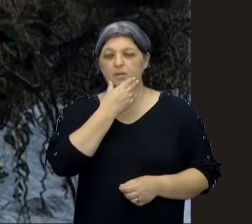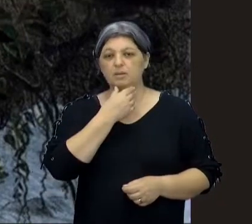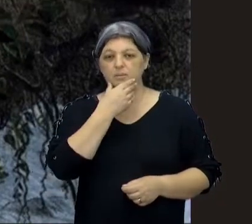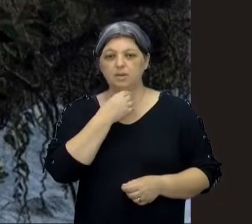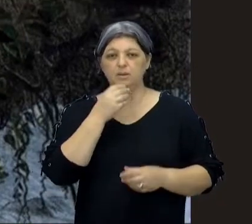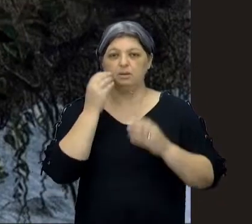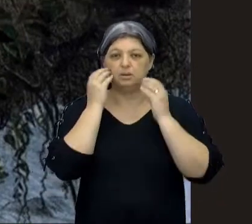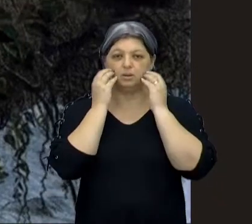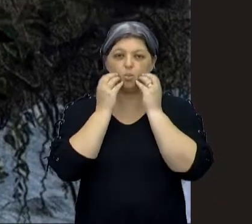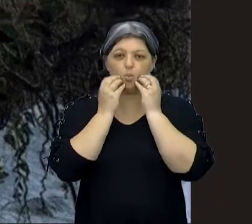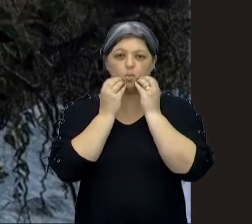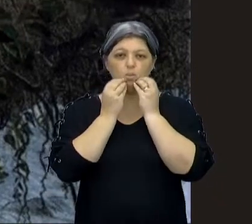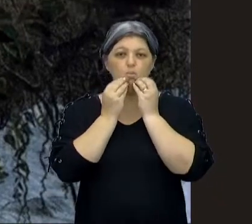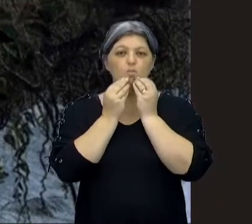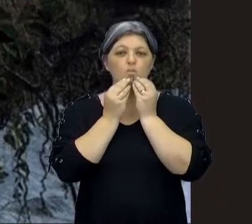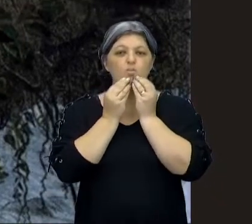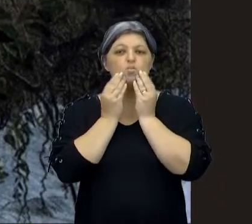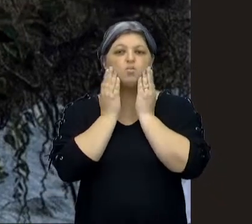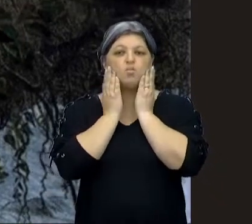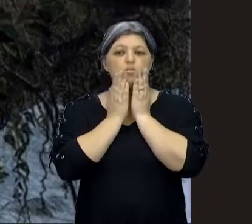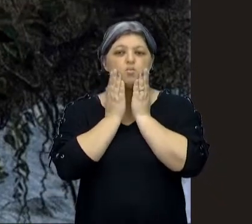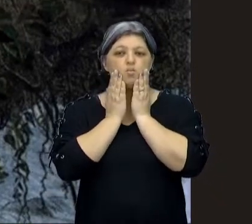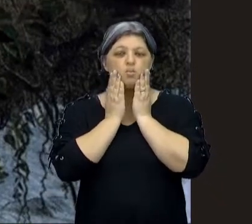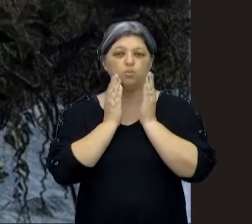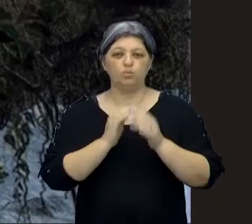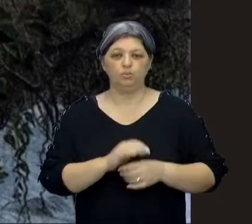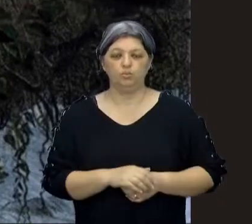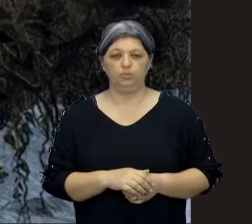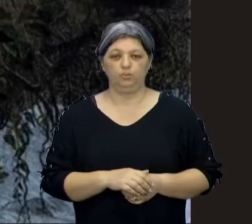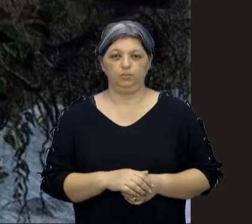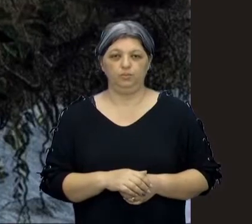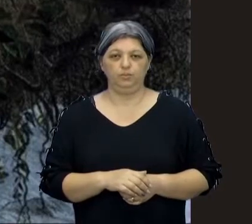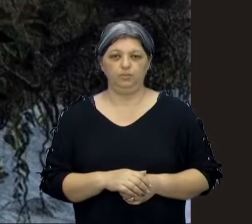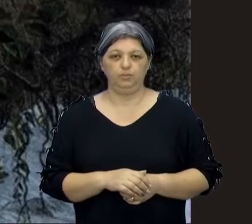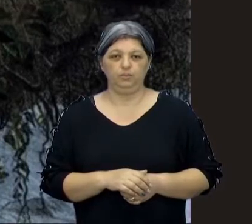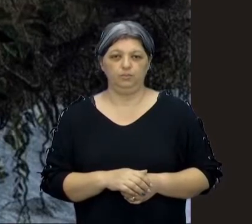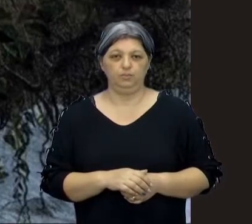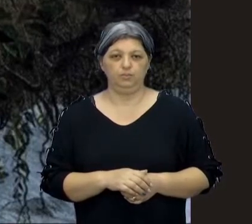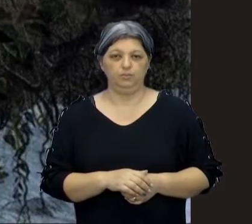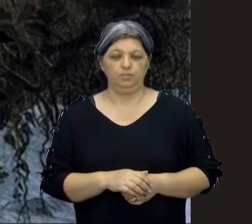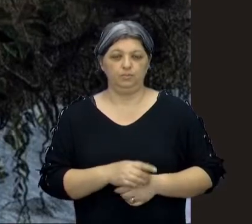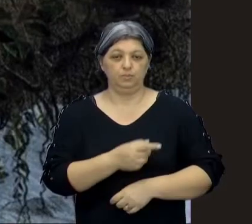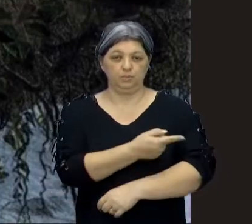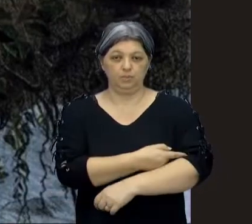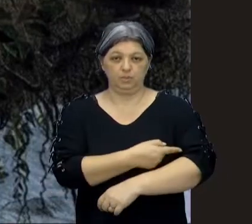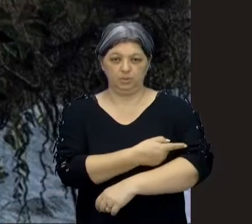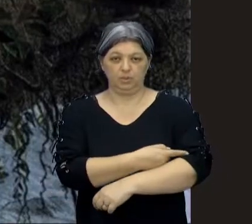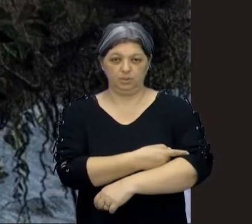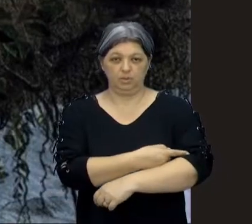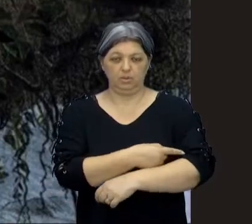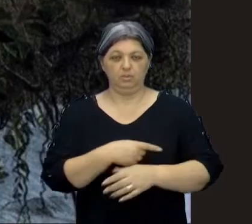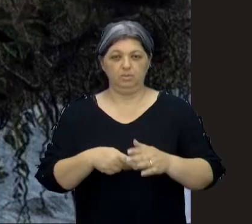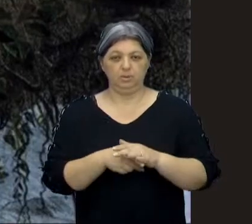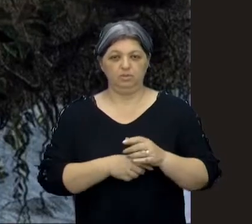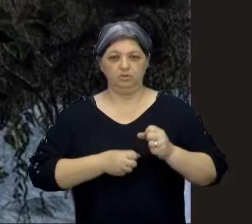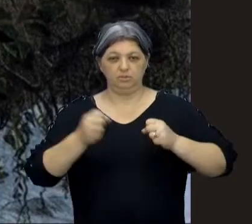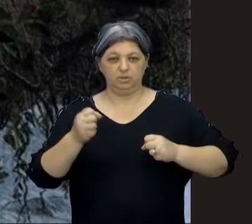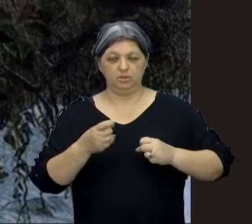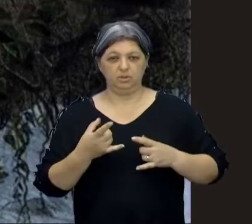rala né mas Uma barba por fazer aí tô com uma camiseta do homem-aranha